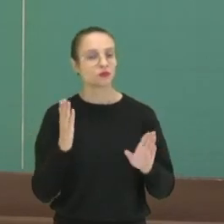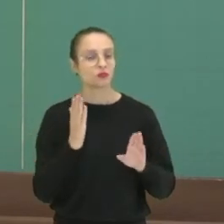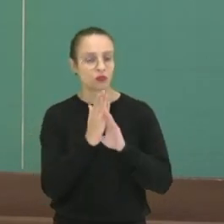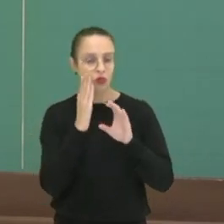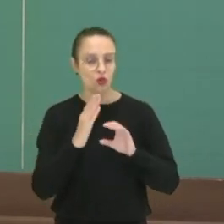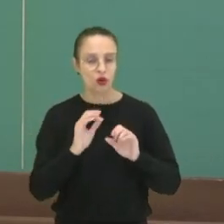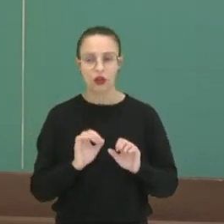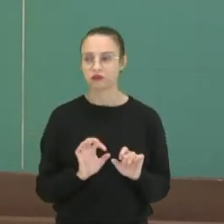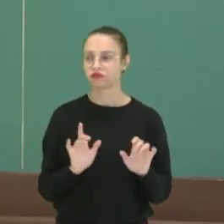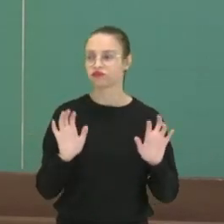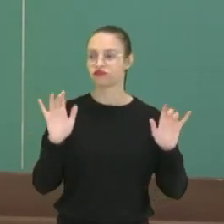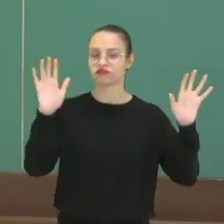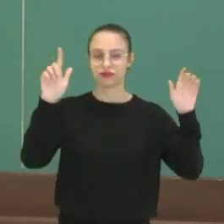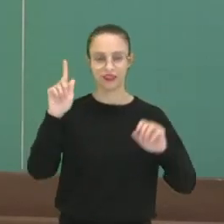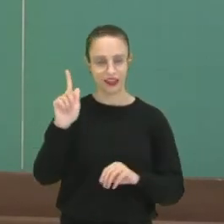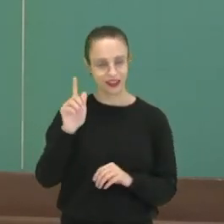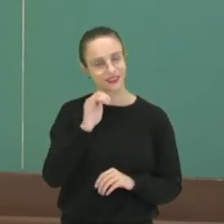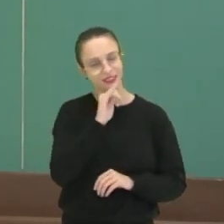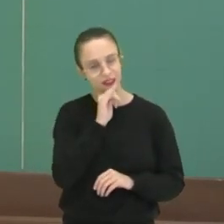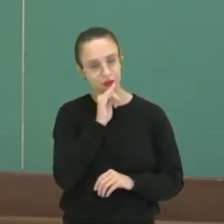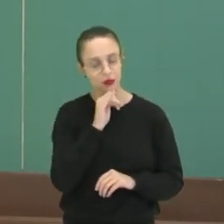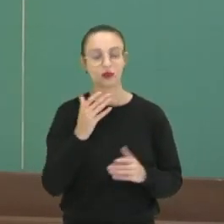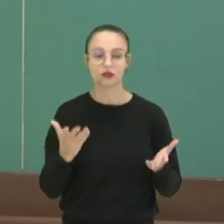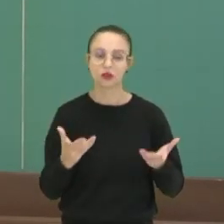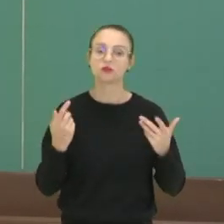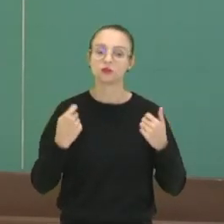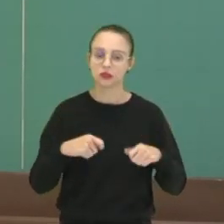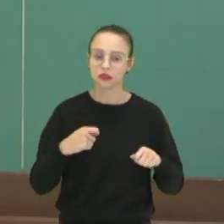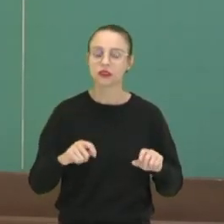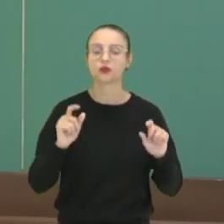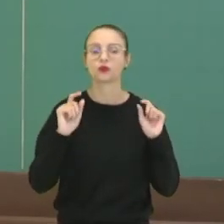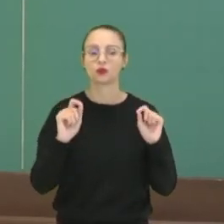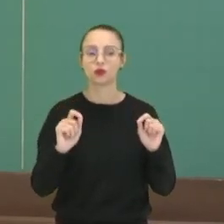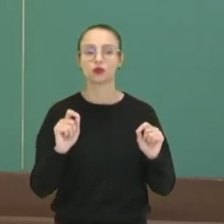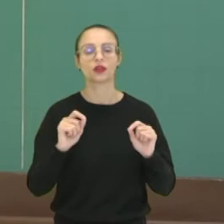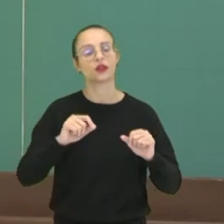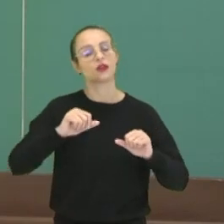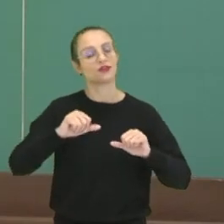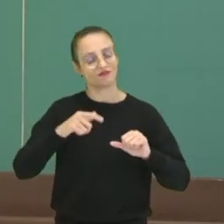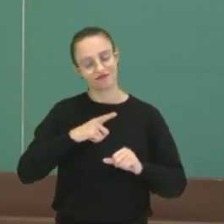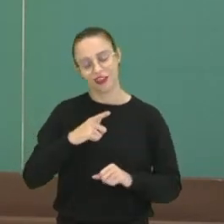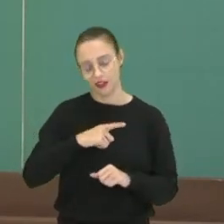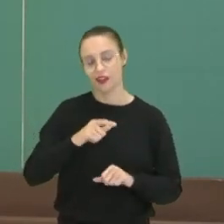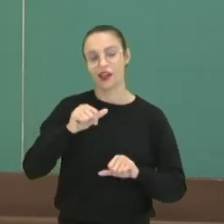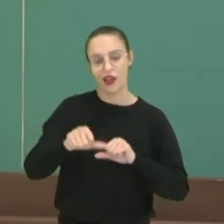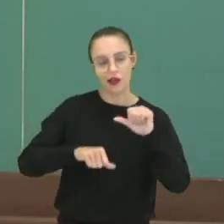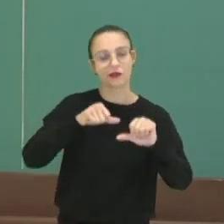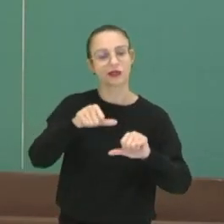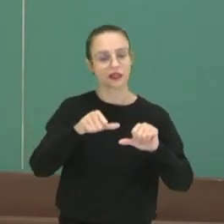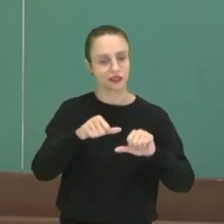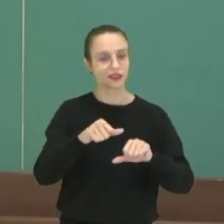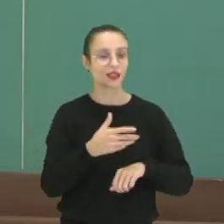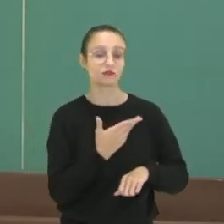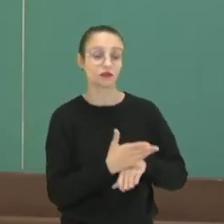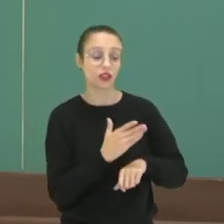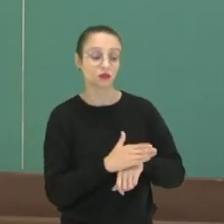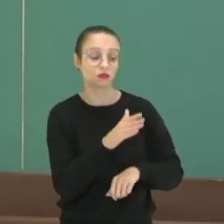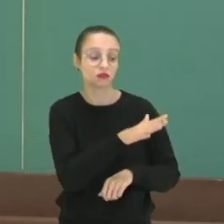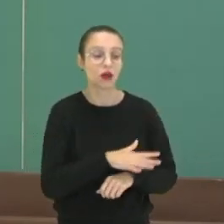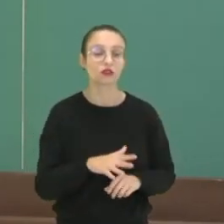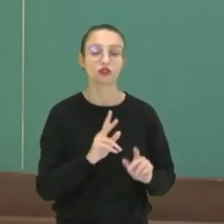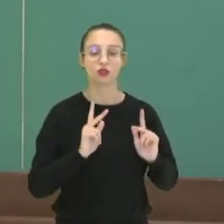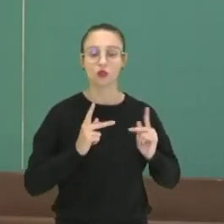gases poluentes na atmosfera, por exemplo, então a gente vai ter alterações ali nas atividades humanas que